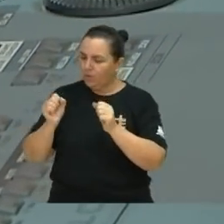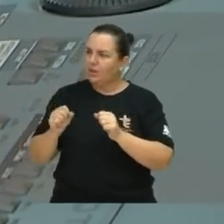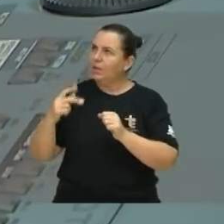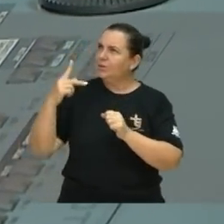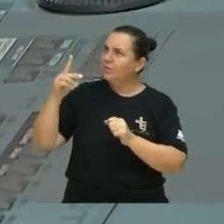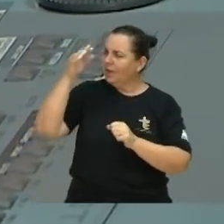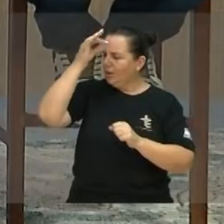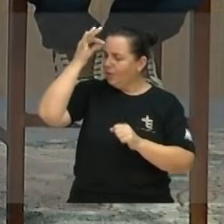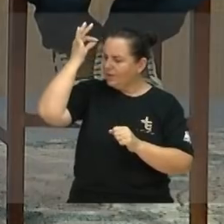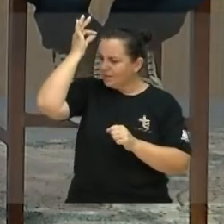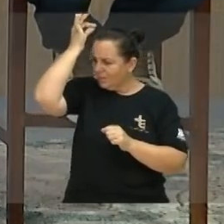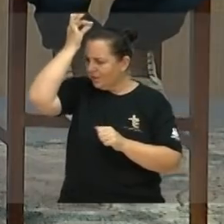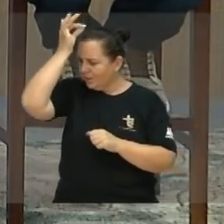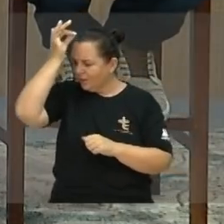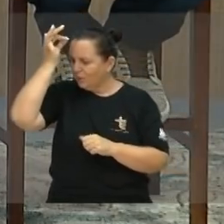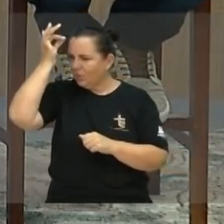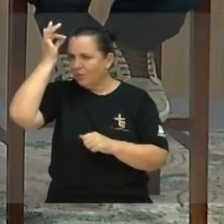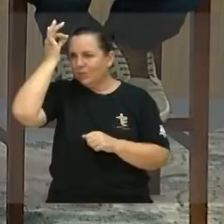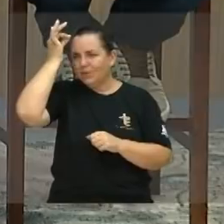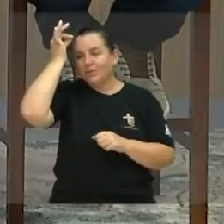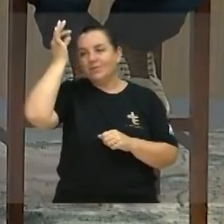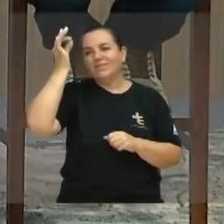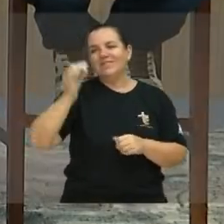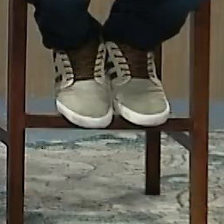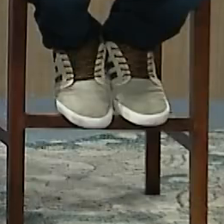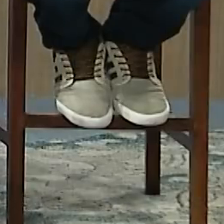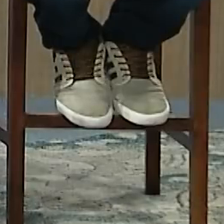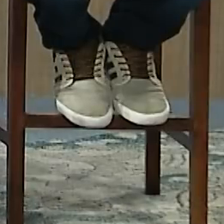pelo poder do teu espírito